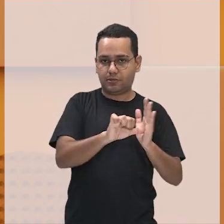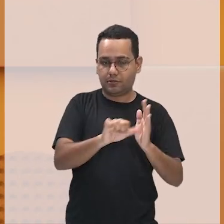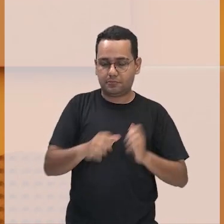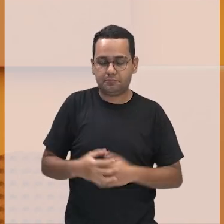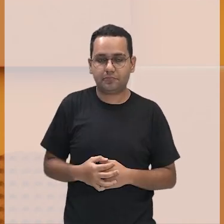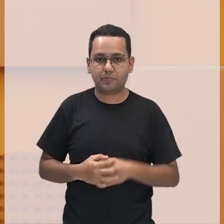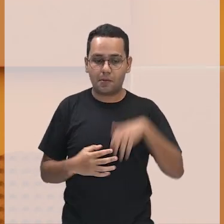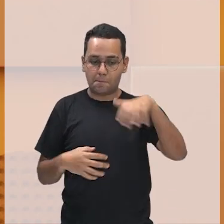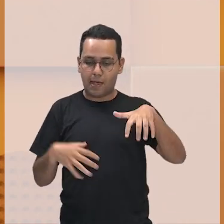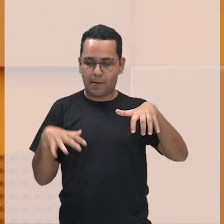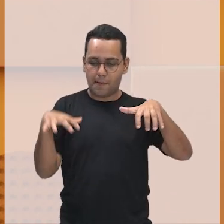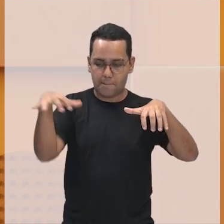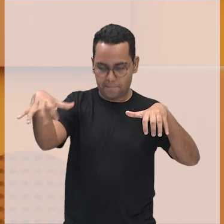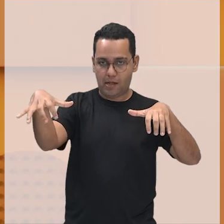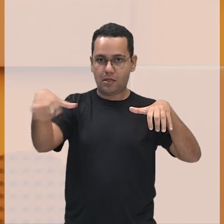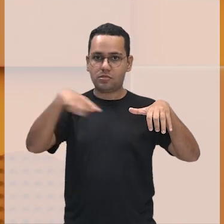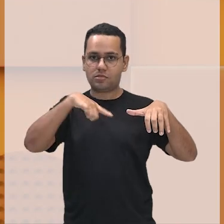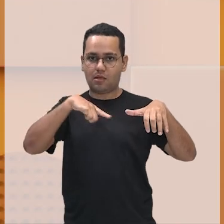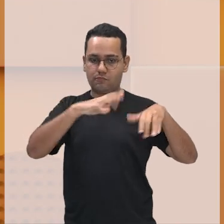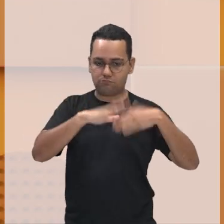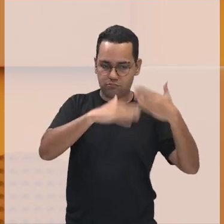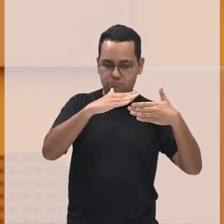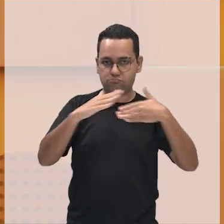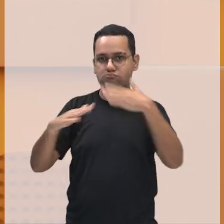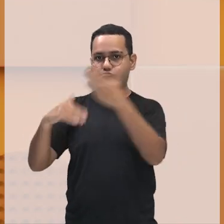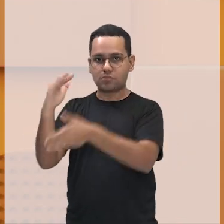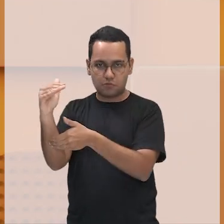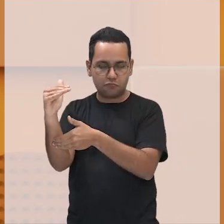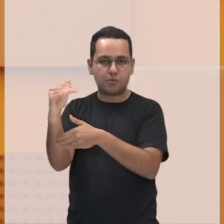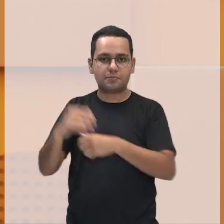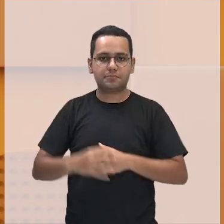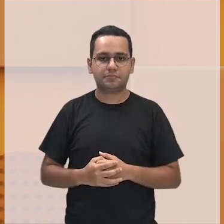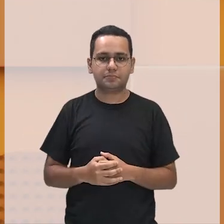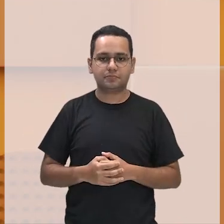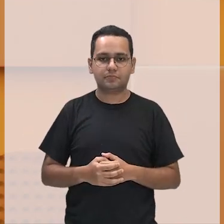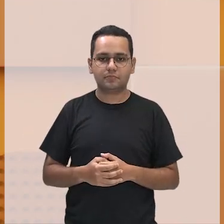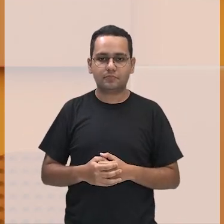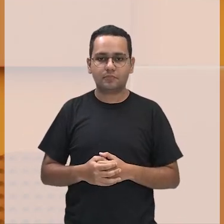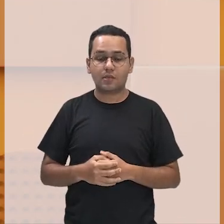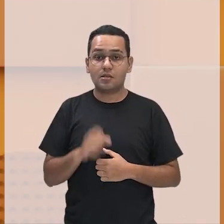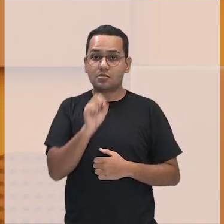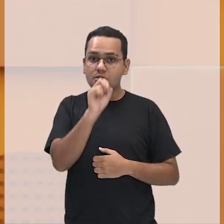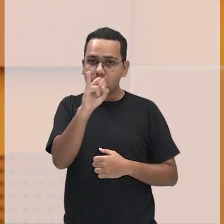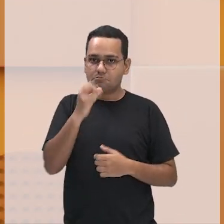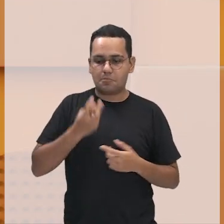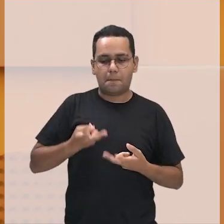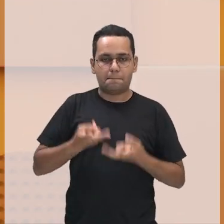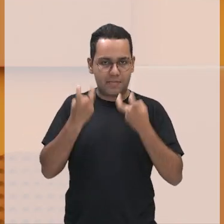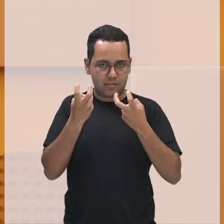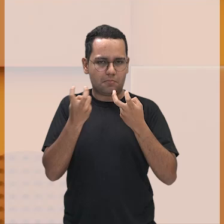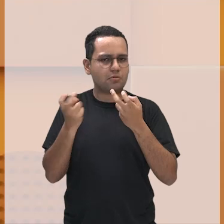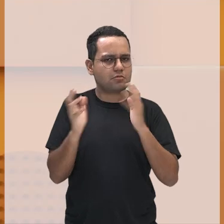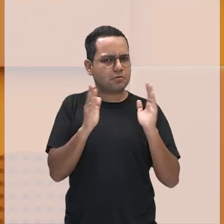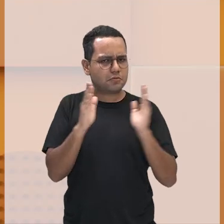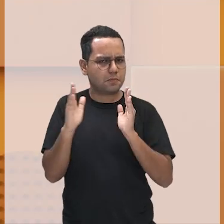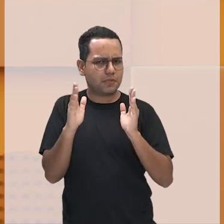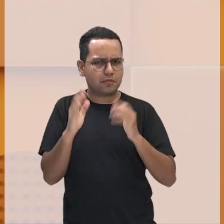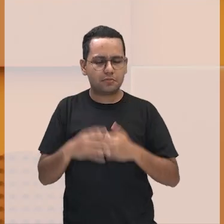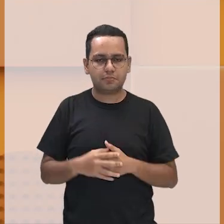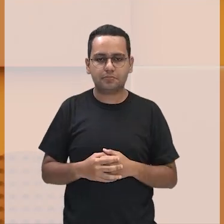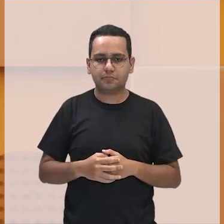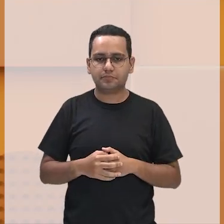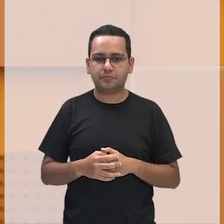que começam aí a se desenvolver, tá? E quando a gente olha, então, essa parte da Grécia, cada uma ela